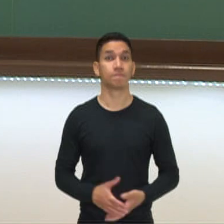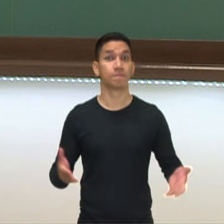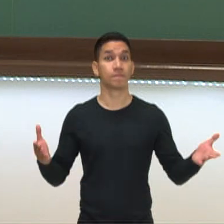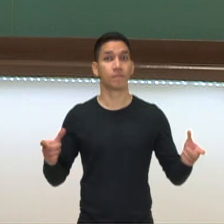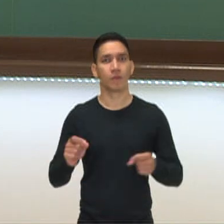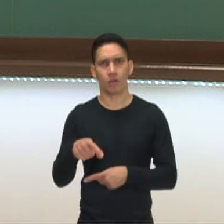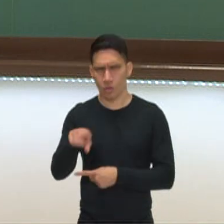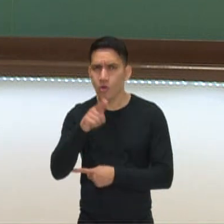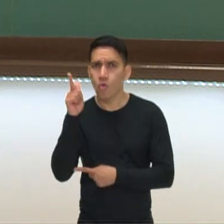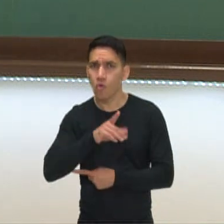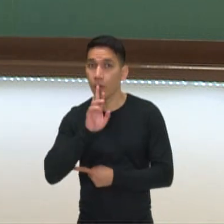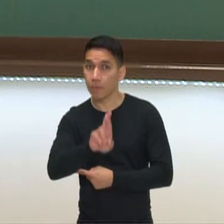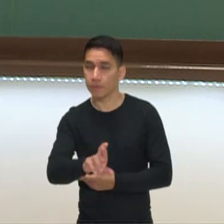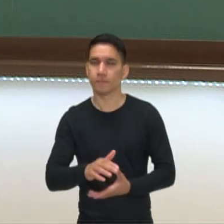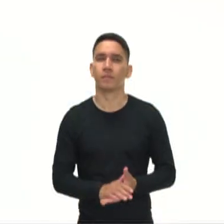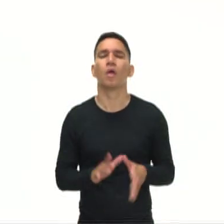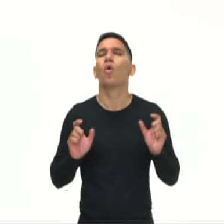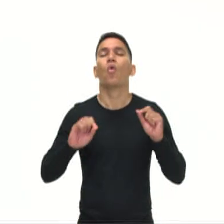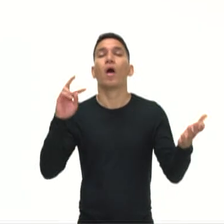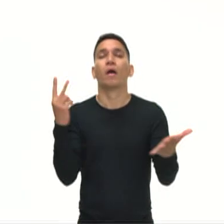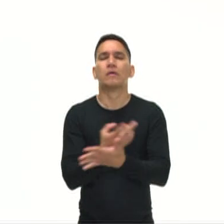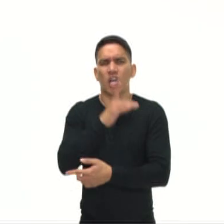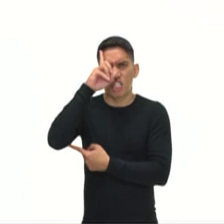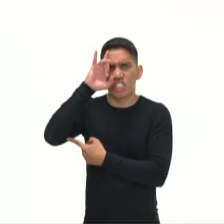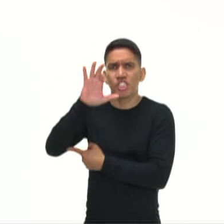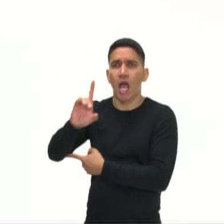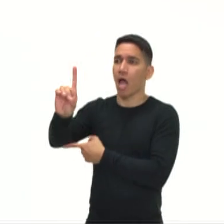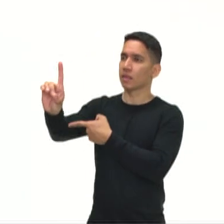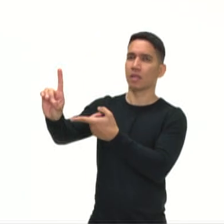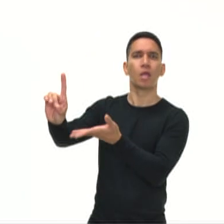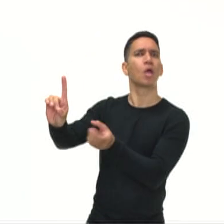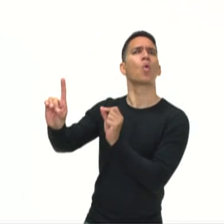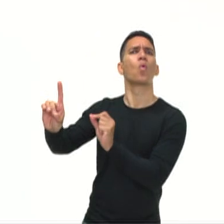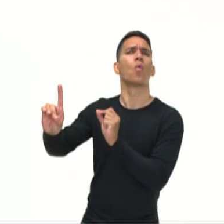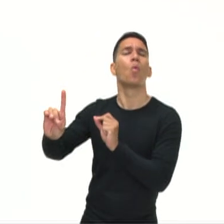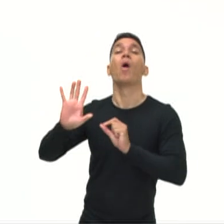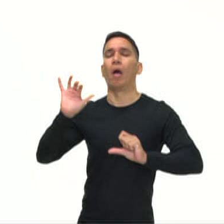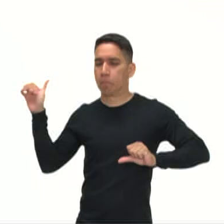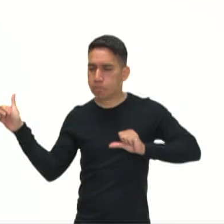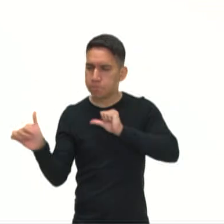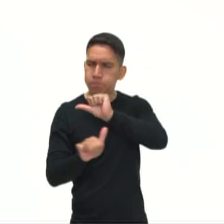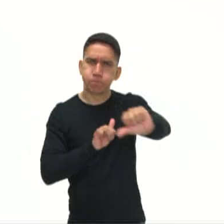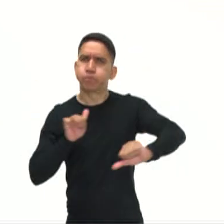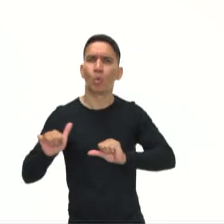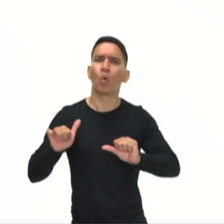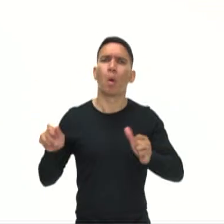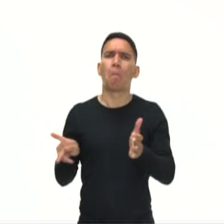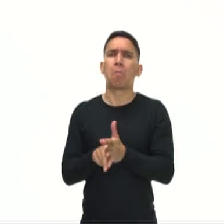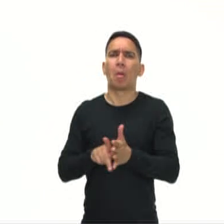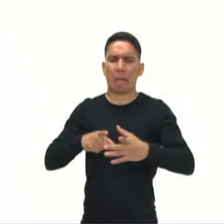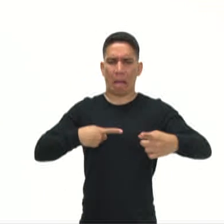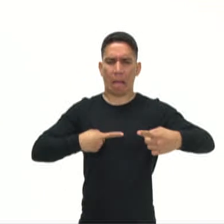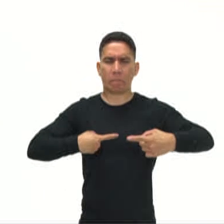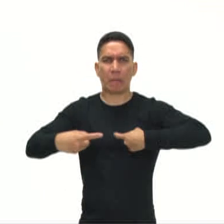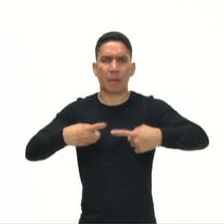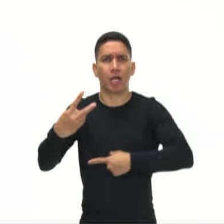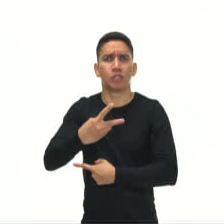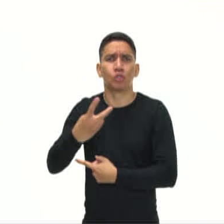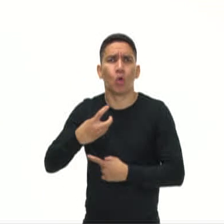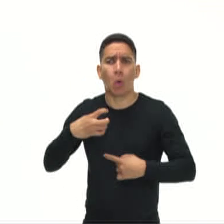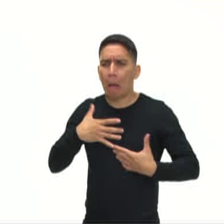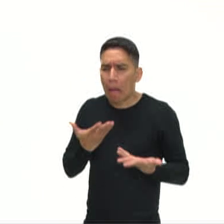Então, estudante, conseguiu responder? O que foi o dia D? Quais as mudanças nos rumos da Segunda Guerra dessa